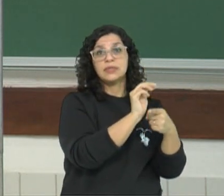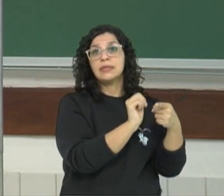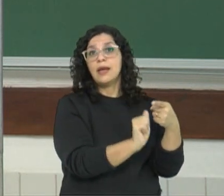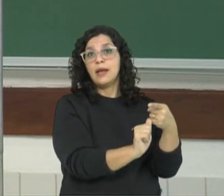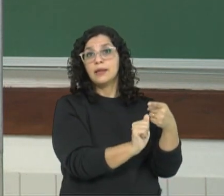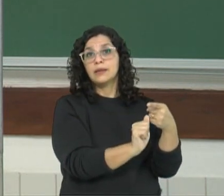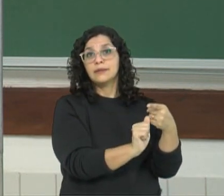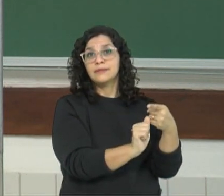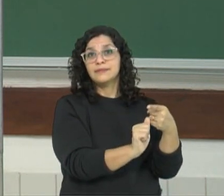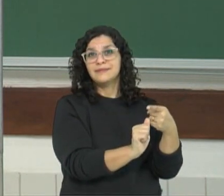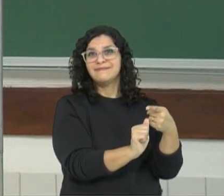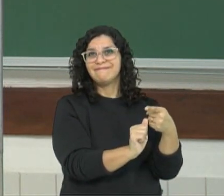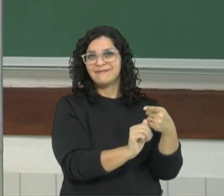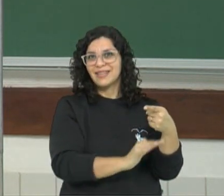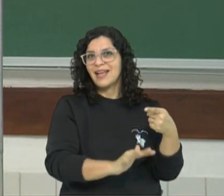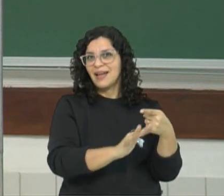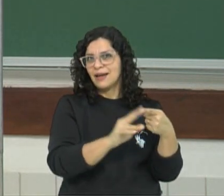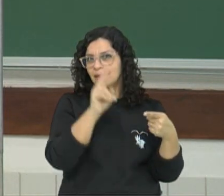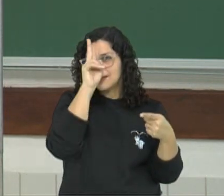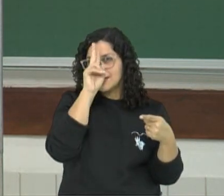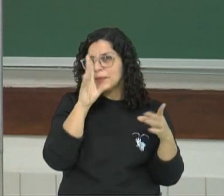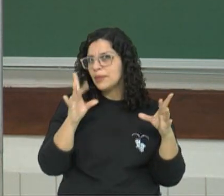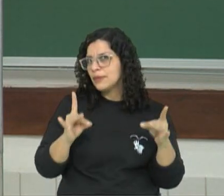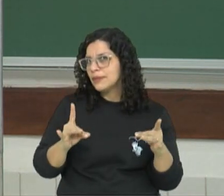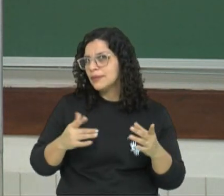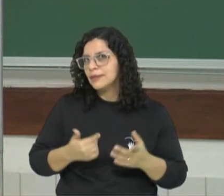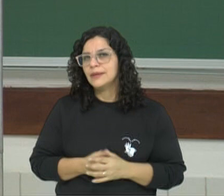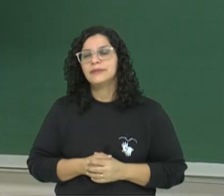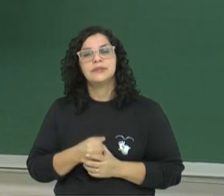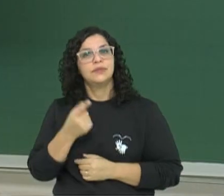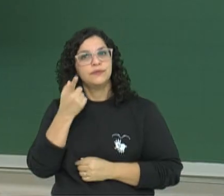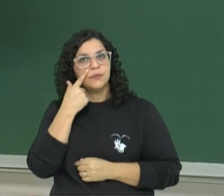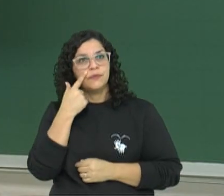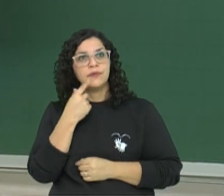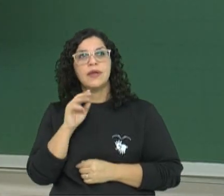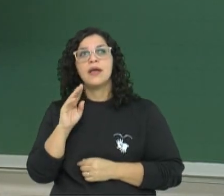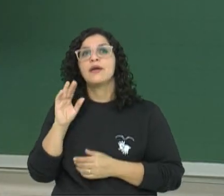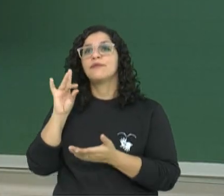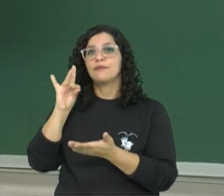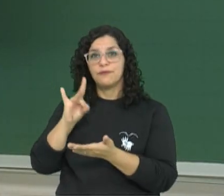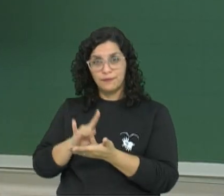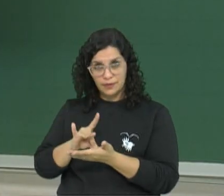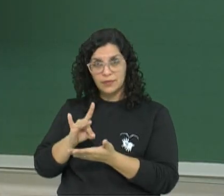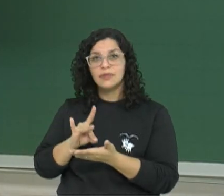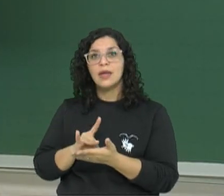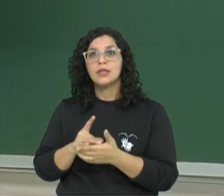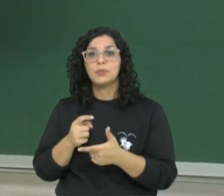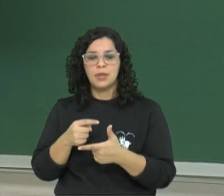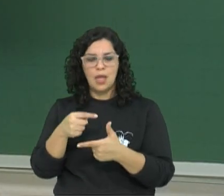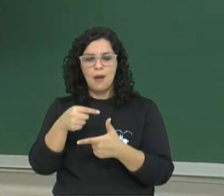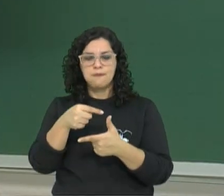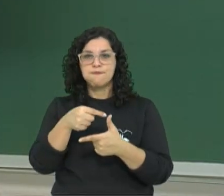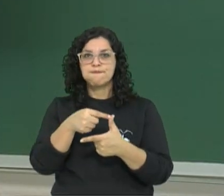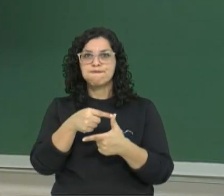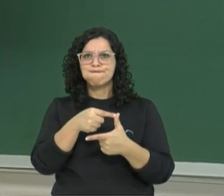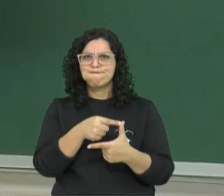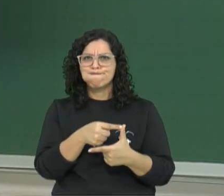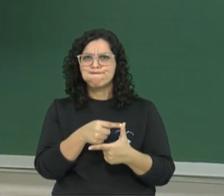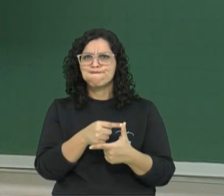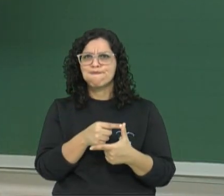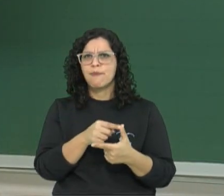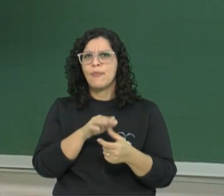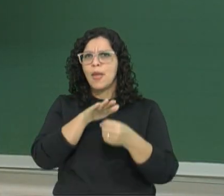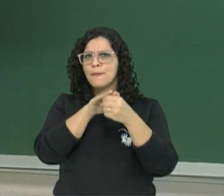área. Certo? Lembrar desse pequeno detalhe aqui. Então, a sua alternativa ela é verdadeira. Realmente, né? A pressão que